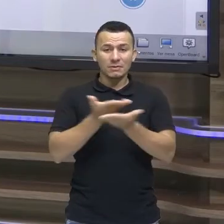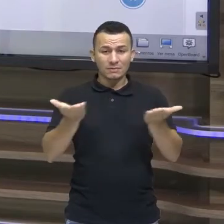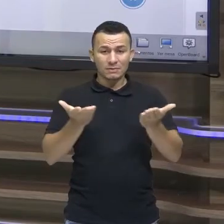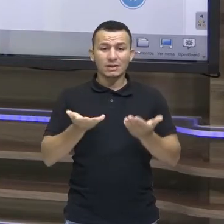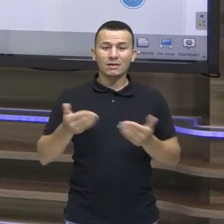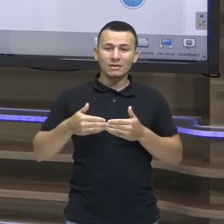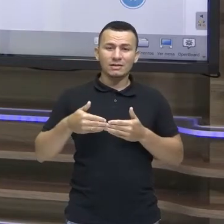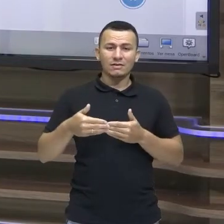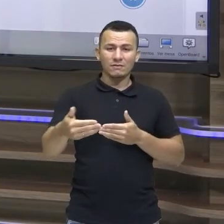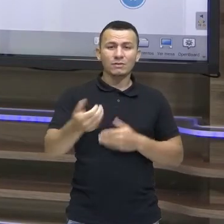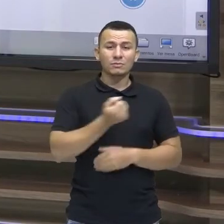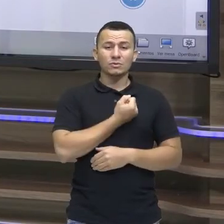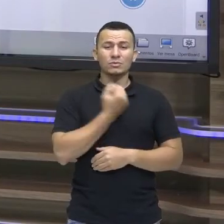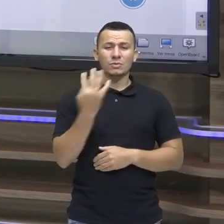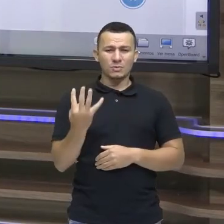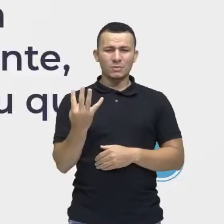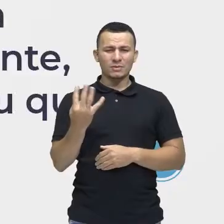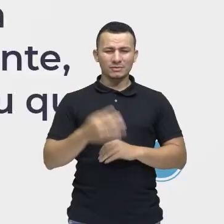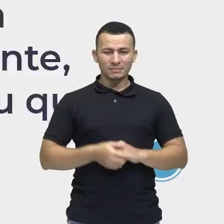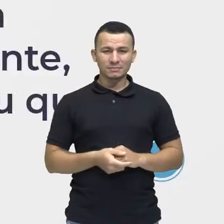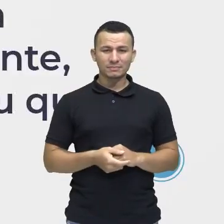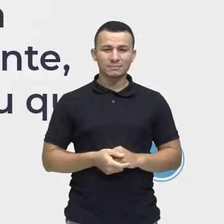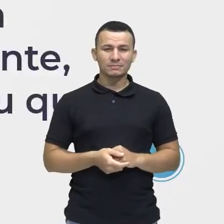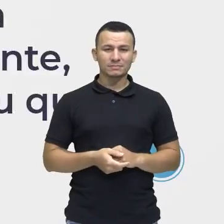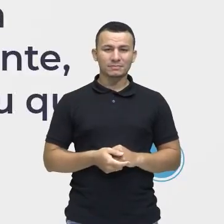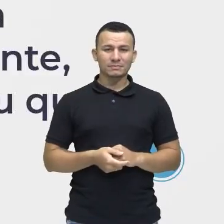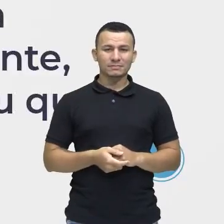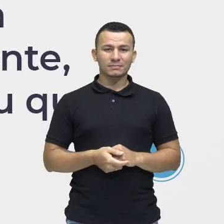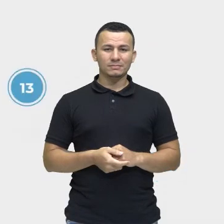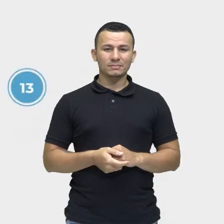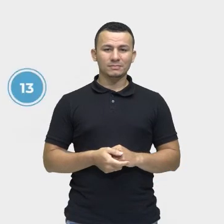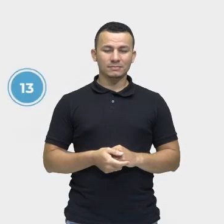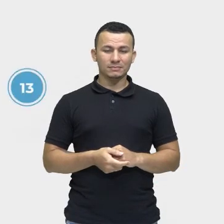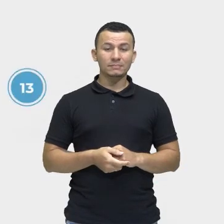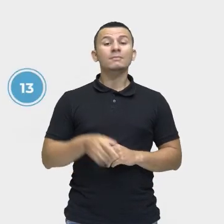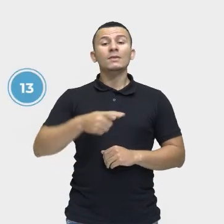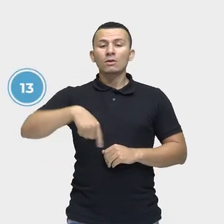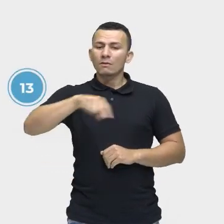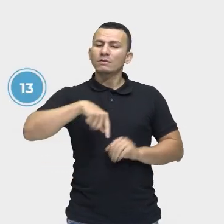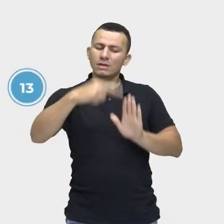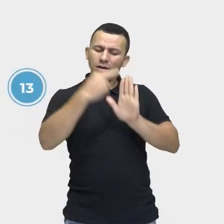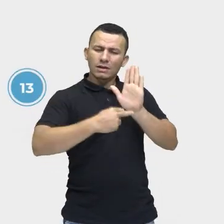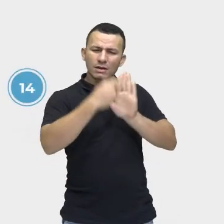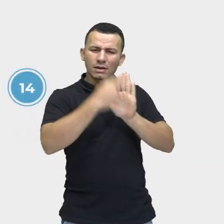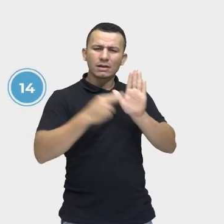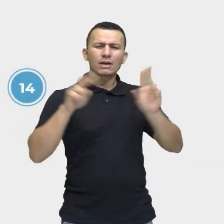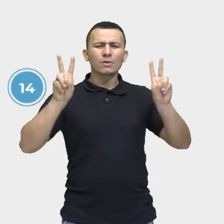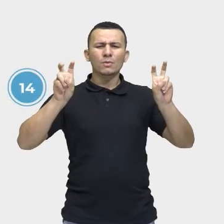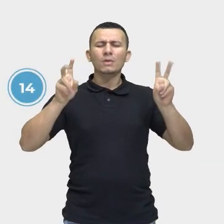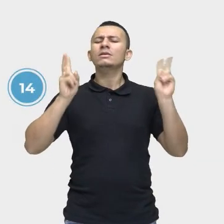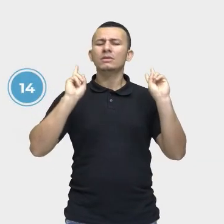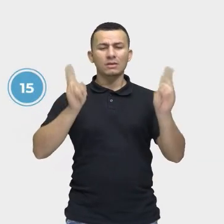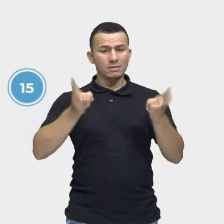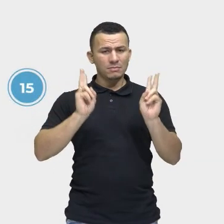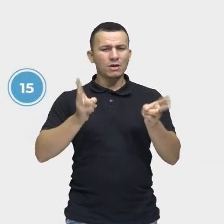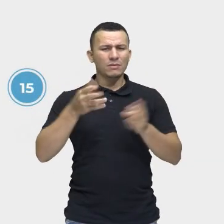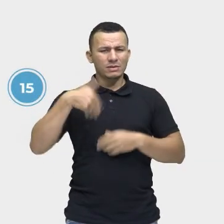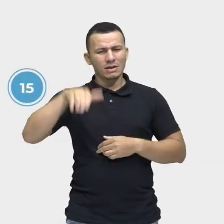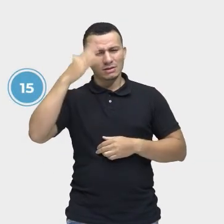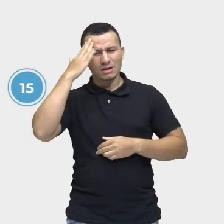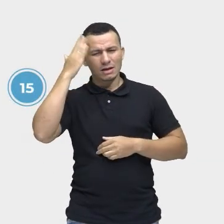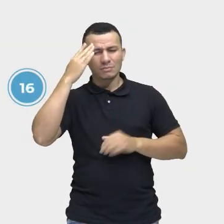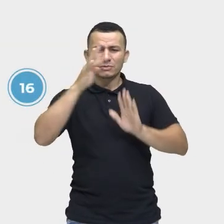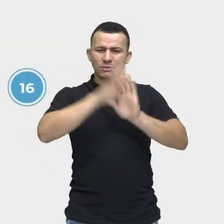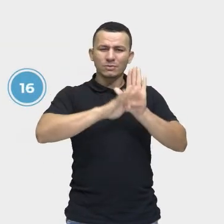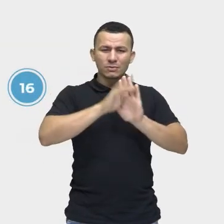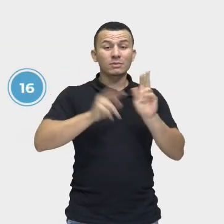nossa quarta questão. Olha aí. Você vai ler o mesmo texto que você já leu